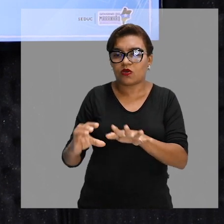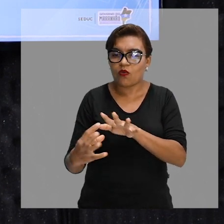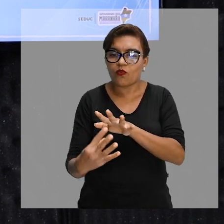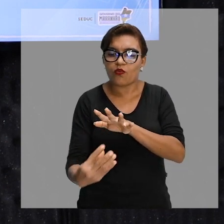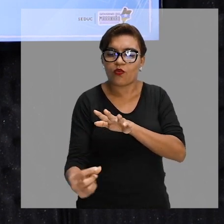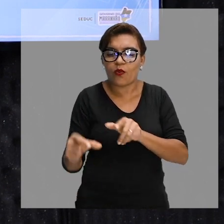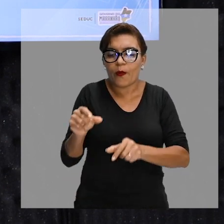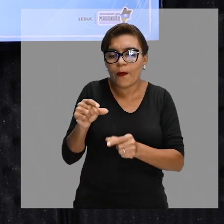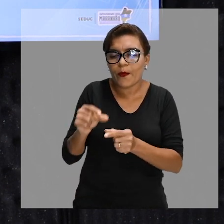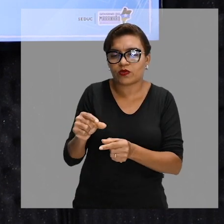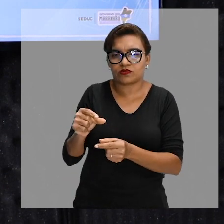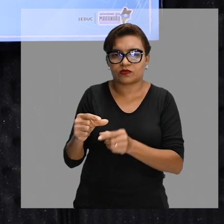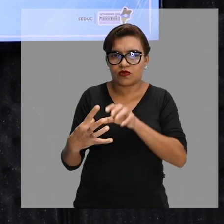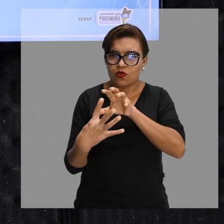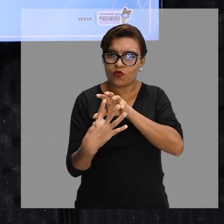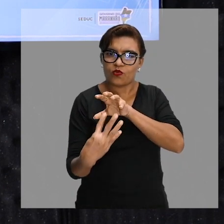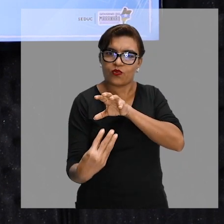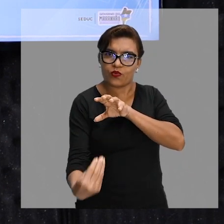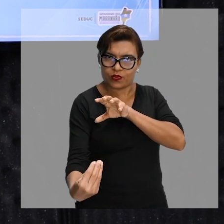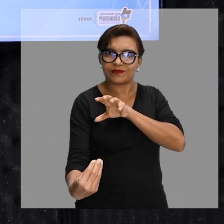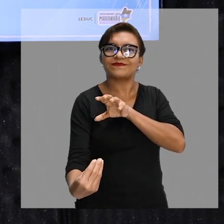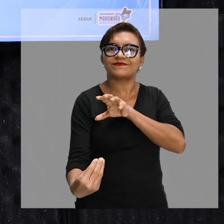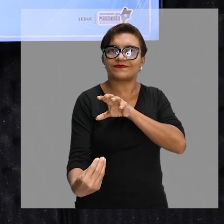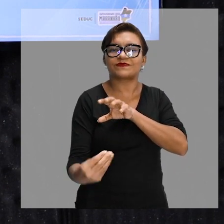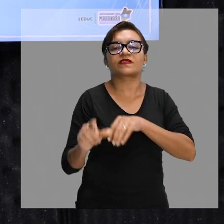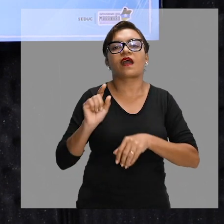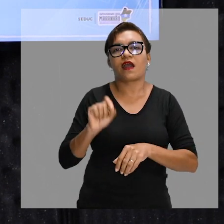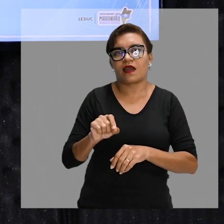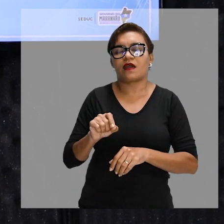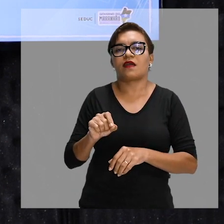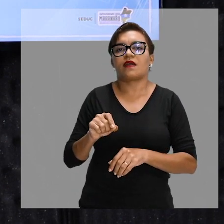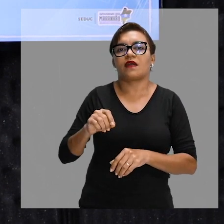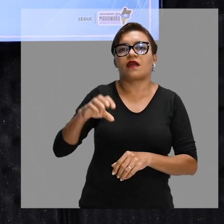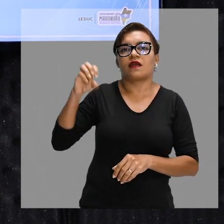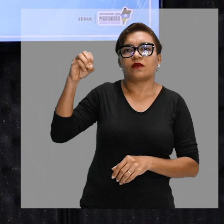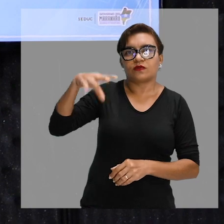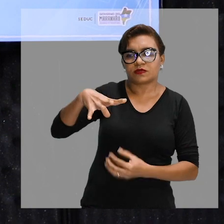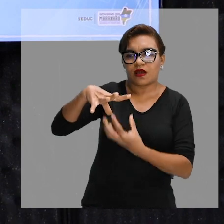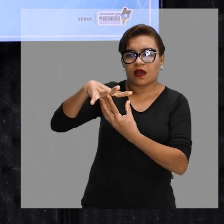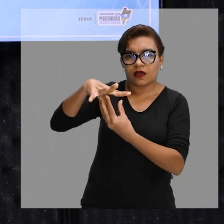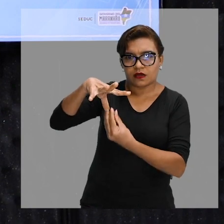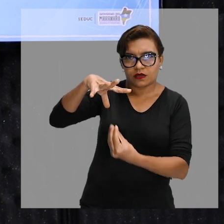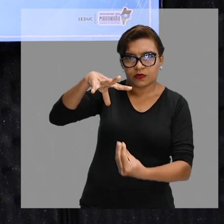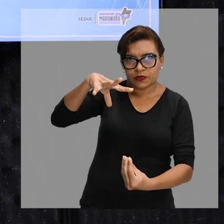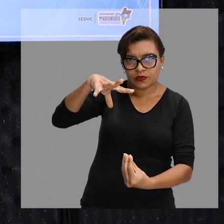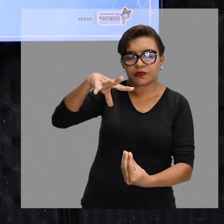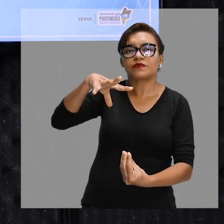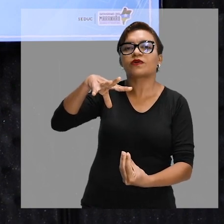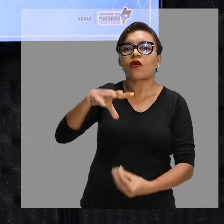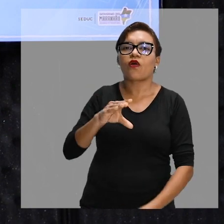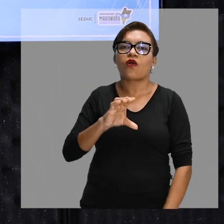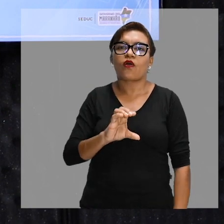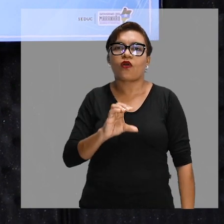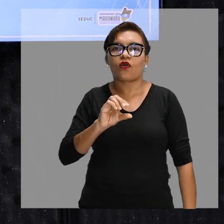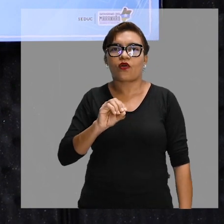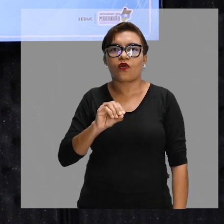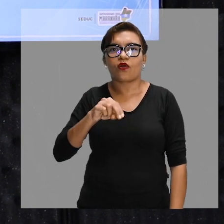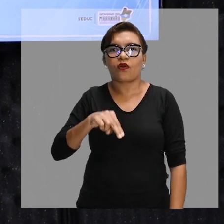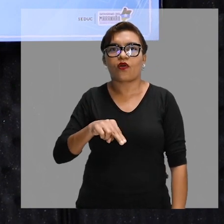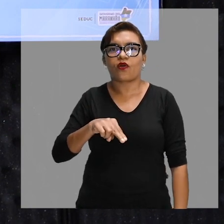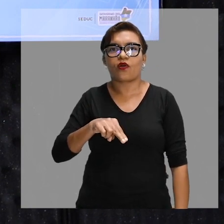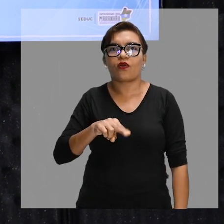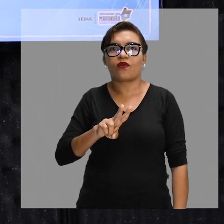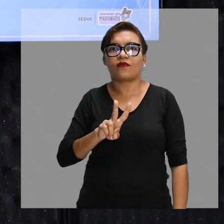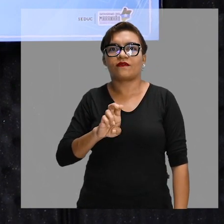apenas um ponto, ok? Então, esses são os raios convergentes, ok? E nós